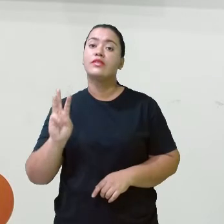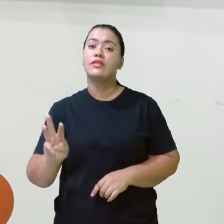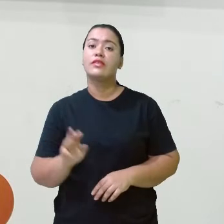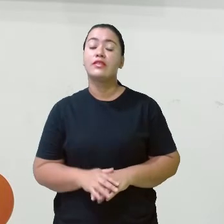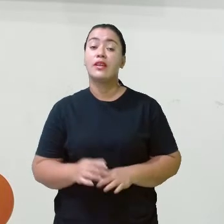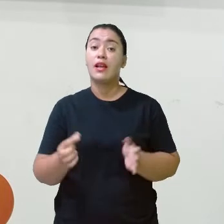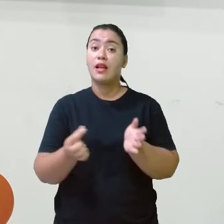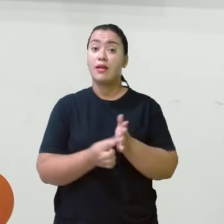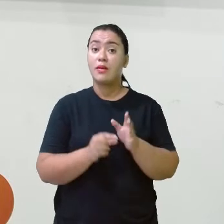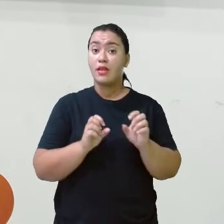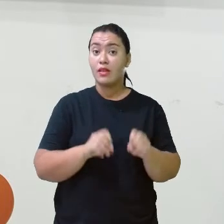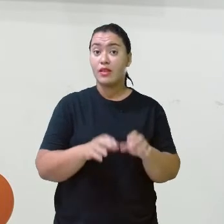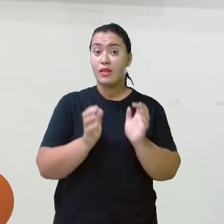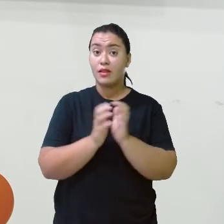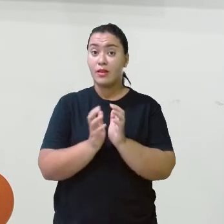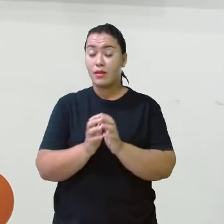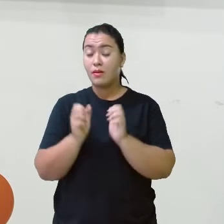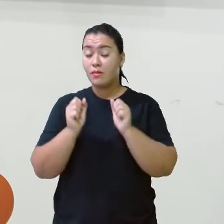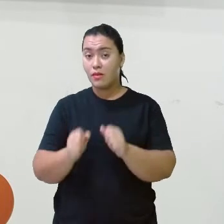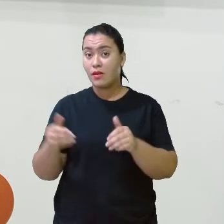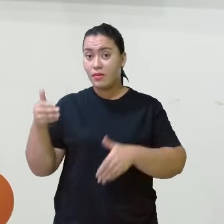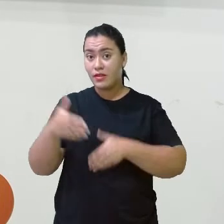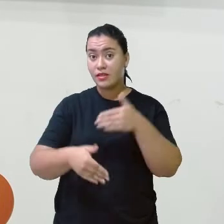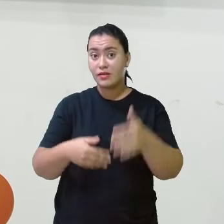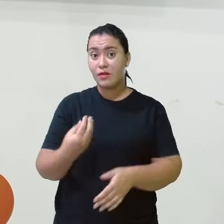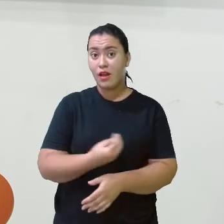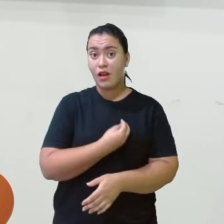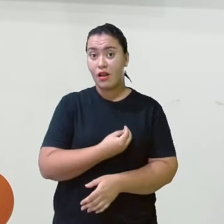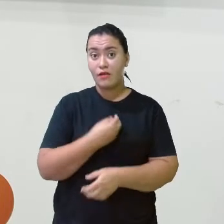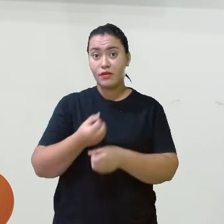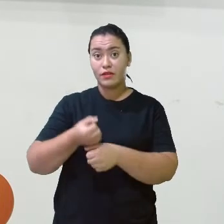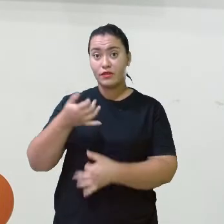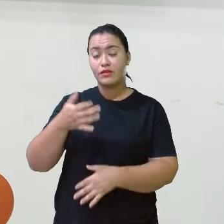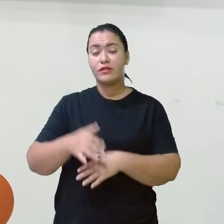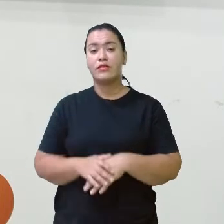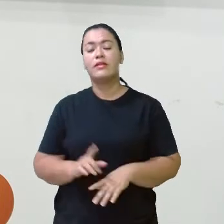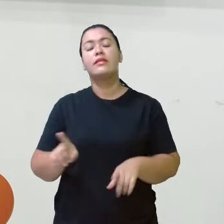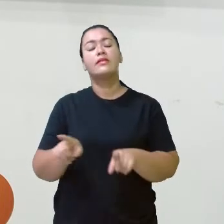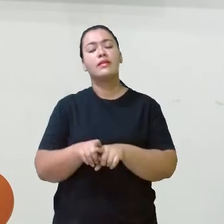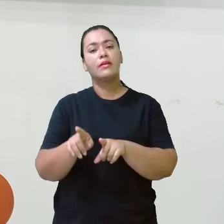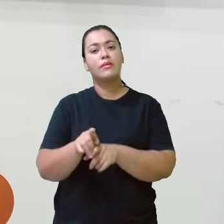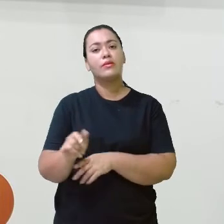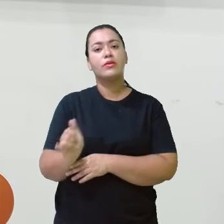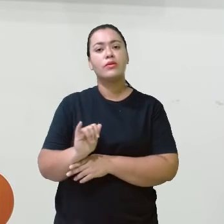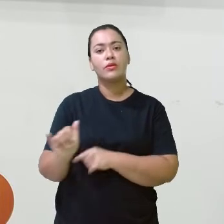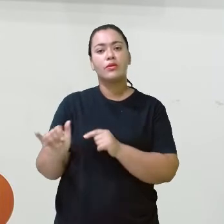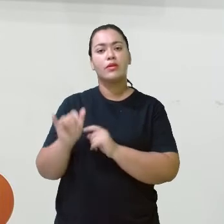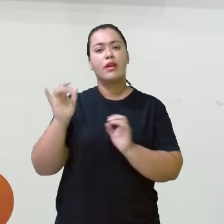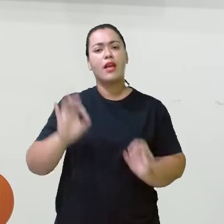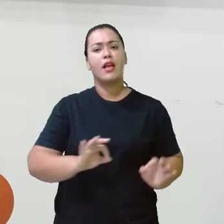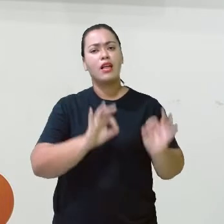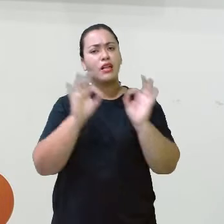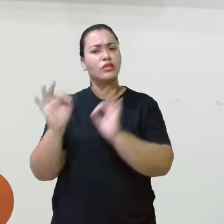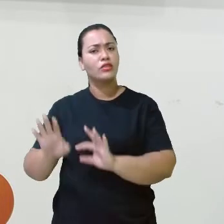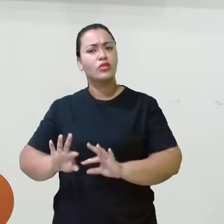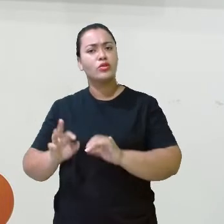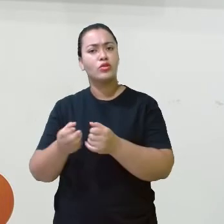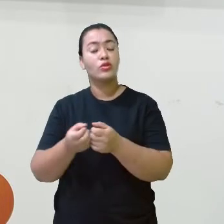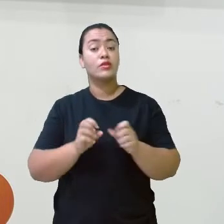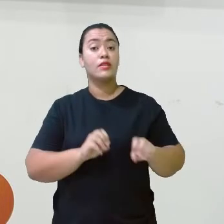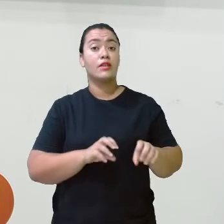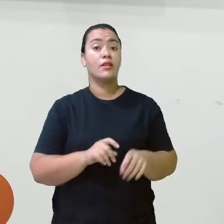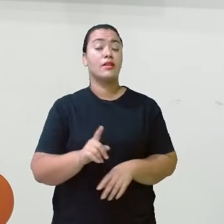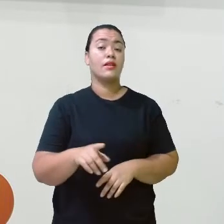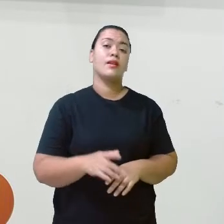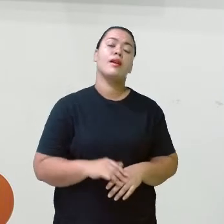do Educa Recife, posso participar ao vivo através do chat. E no YouTube, assisto todas as aulas que tem lá e